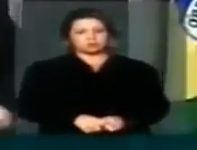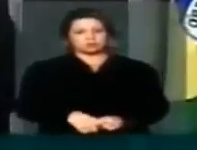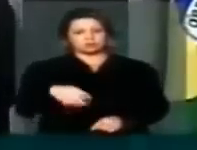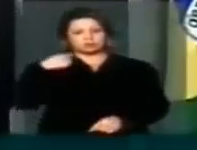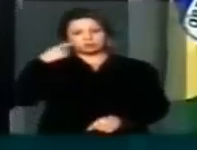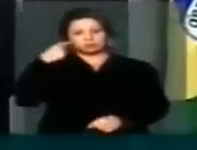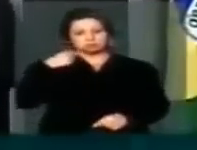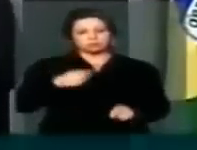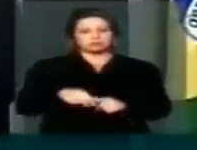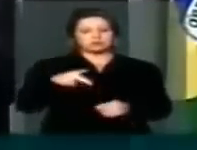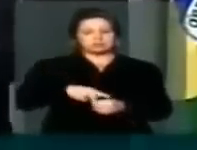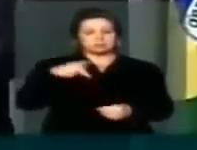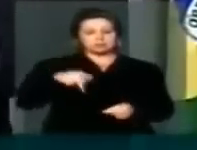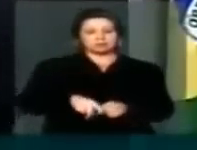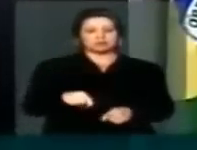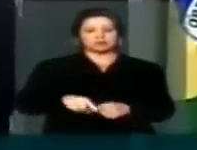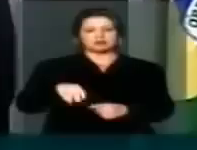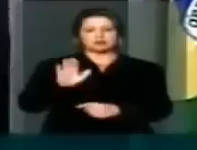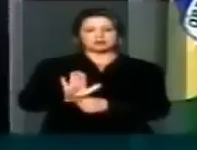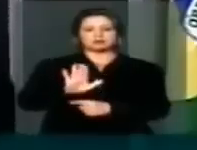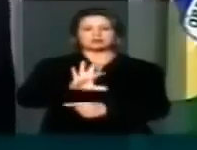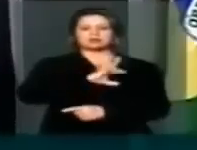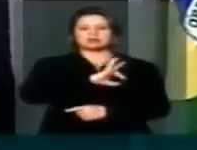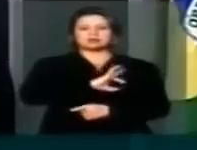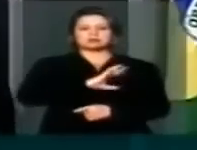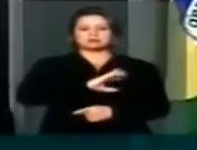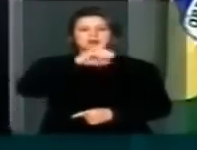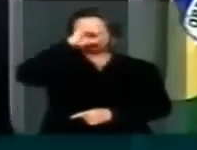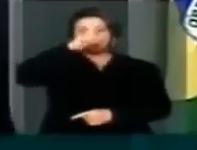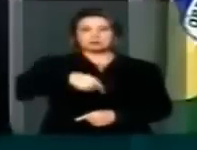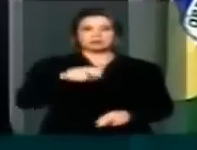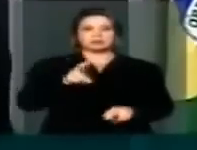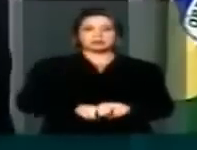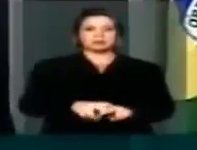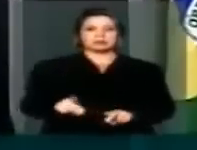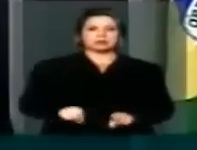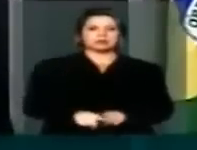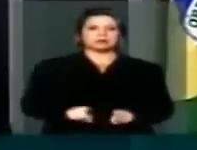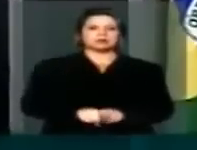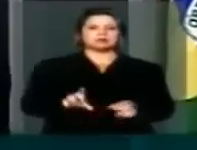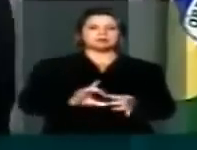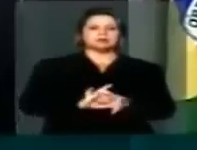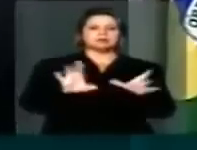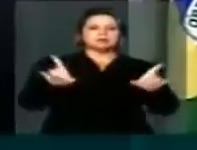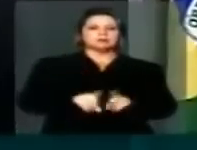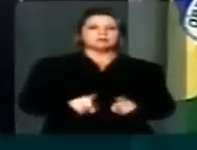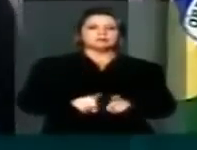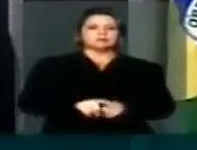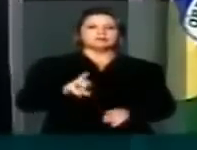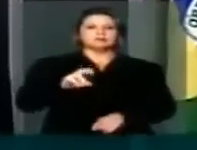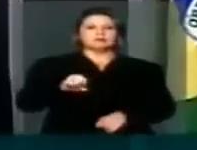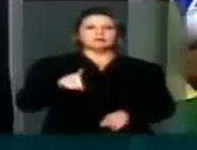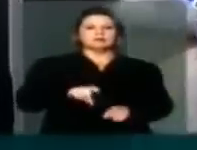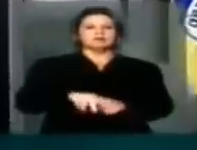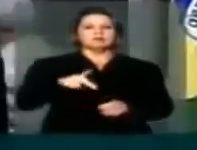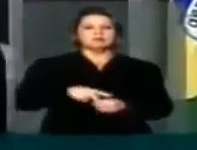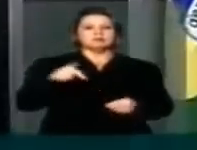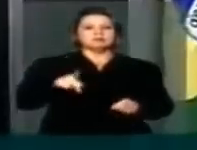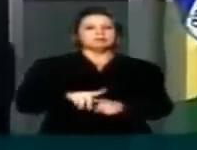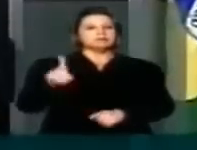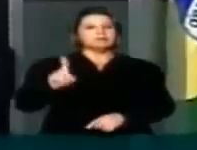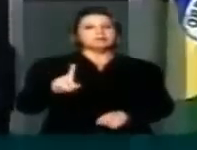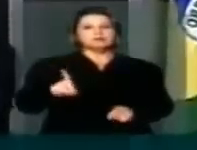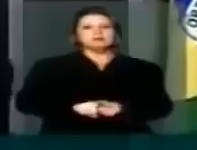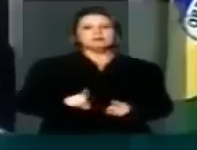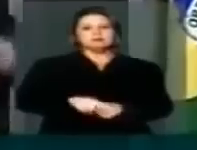do Petrolão, deveria ir à Polícia Federal para mandar prender aqueles que ainda estão soltos do roubo da Petrobras. Mas